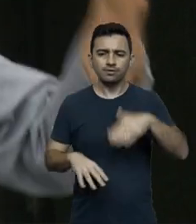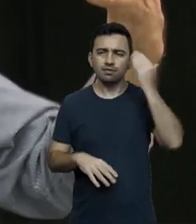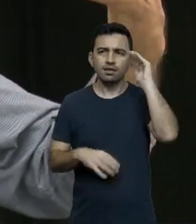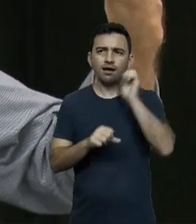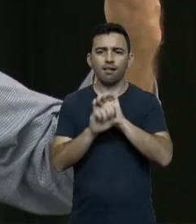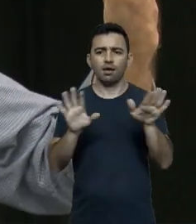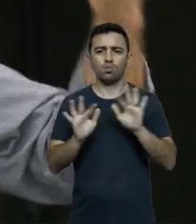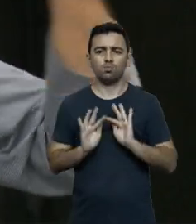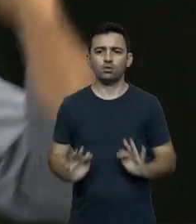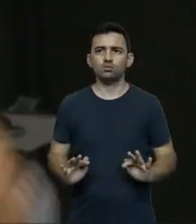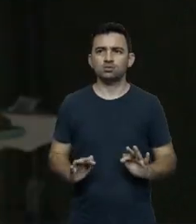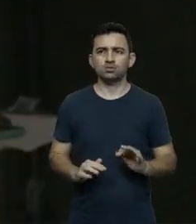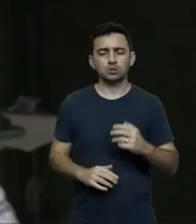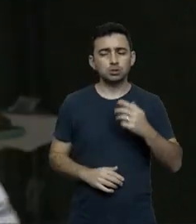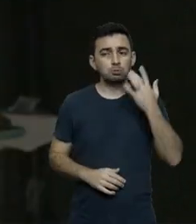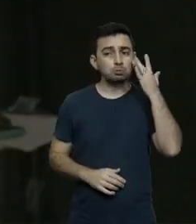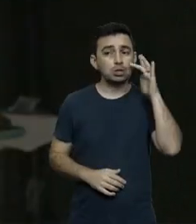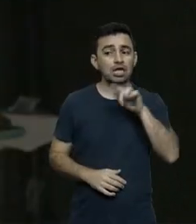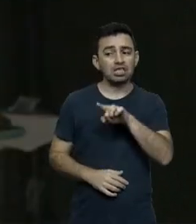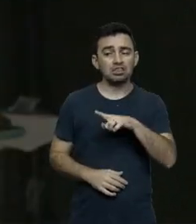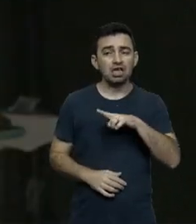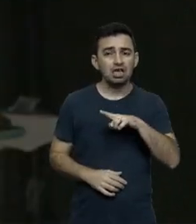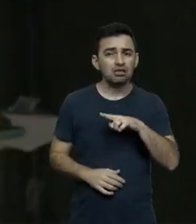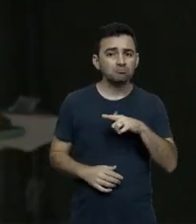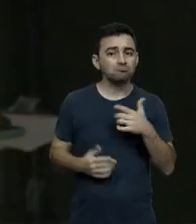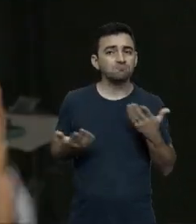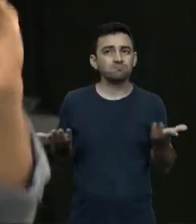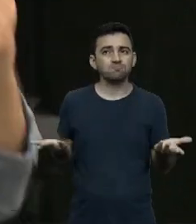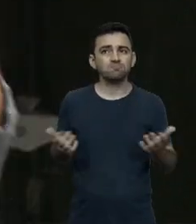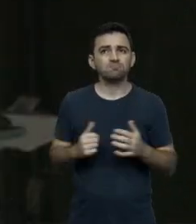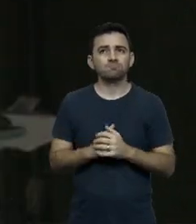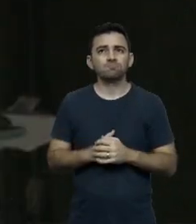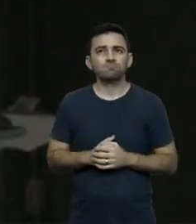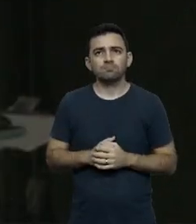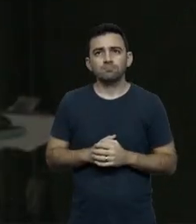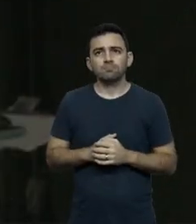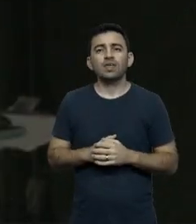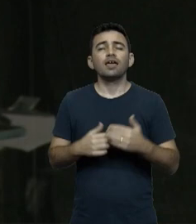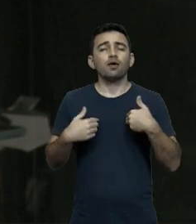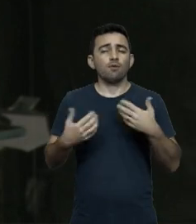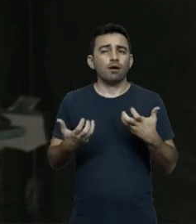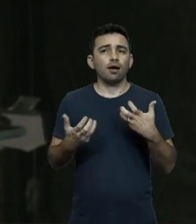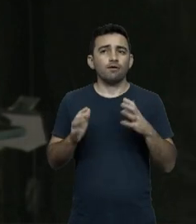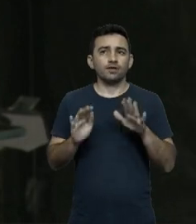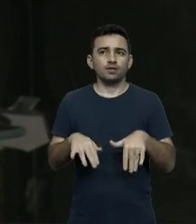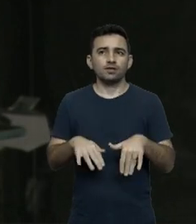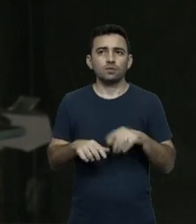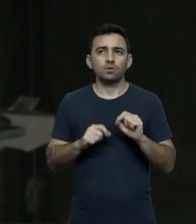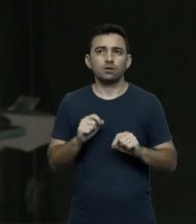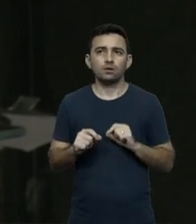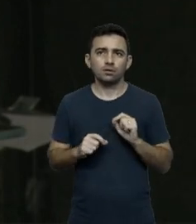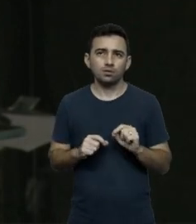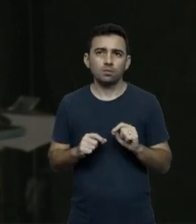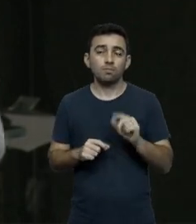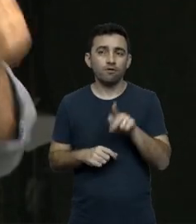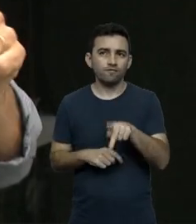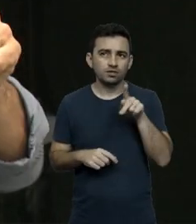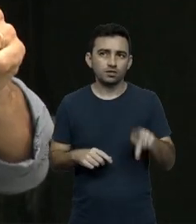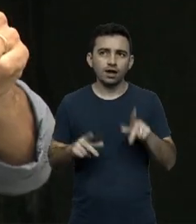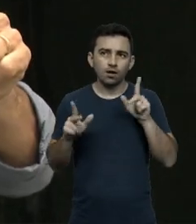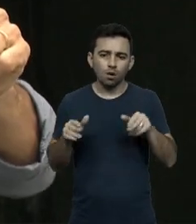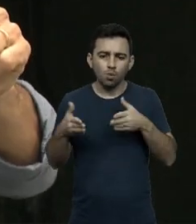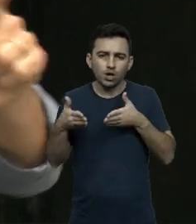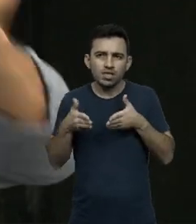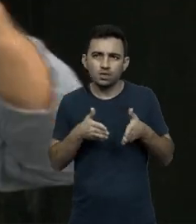não sei que tem e para encerrar certo eu quero dizer que um professor é como um rio